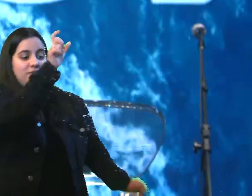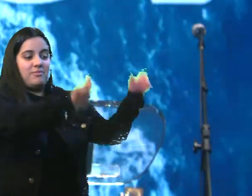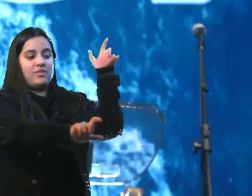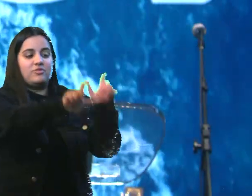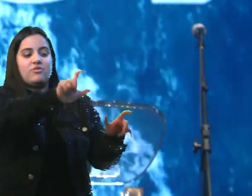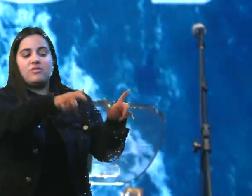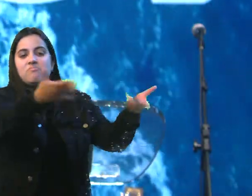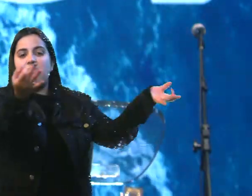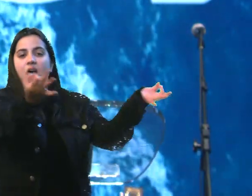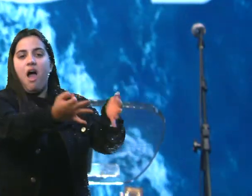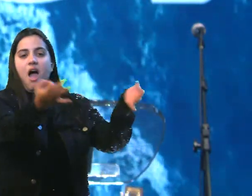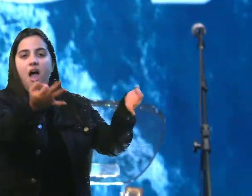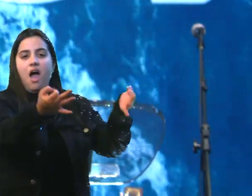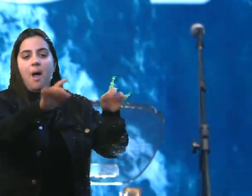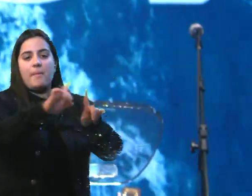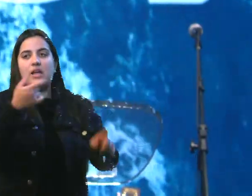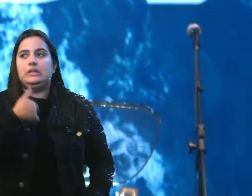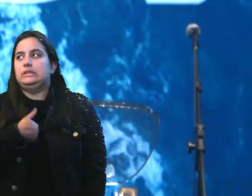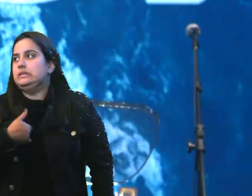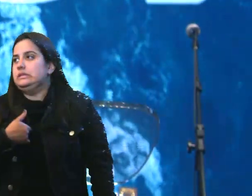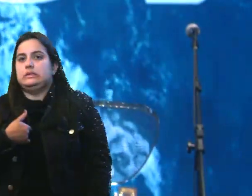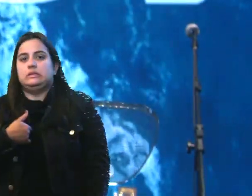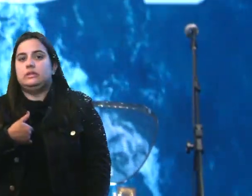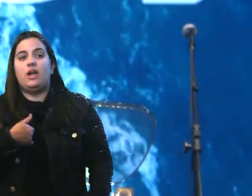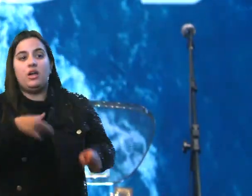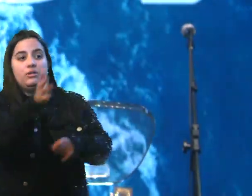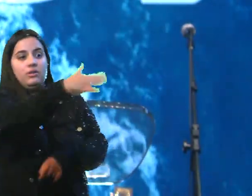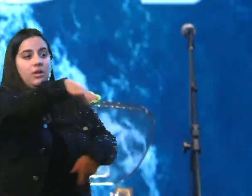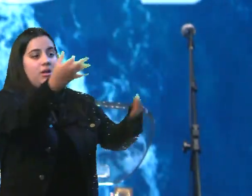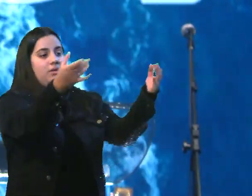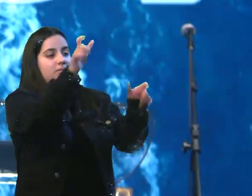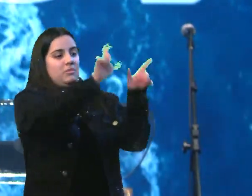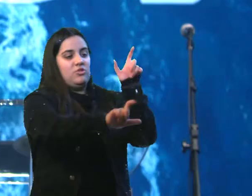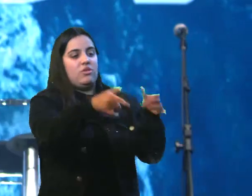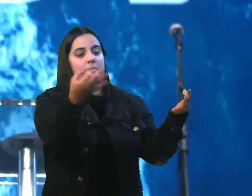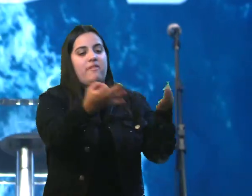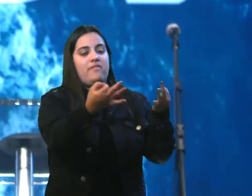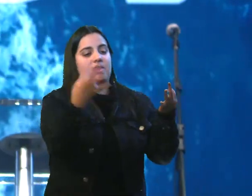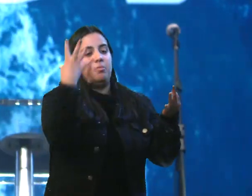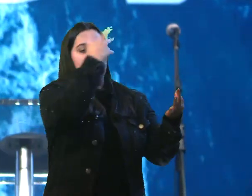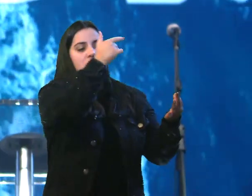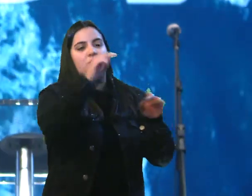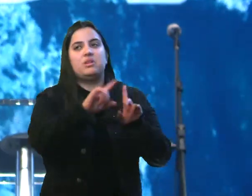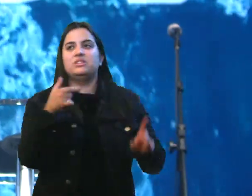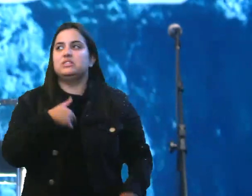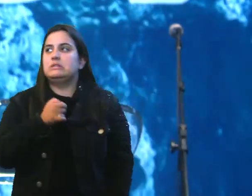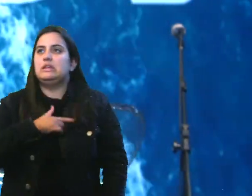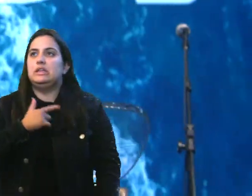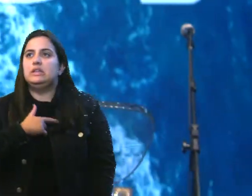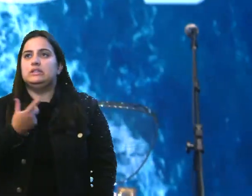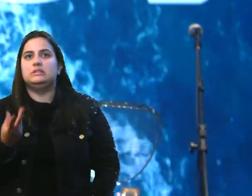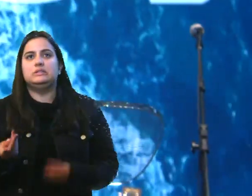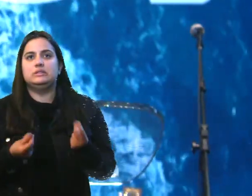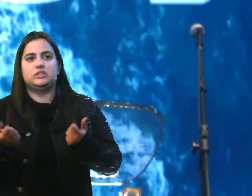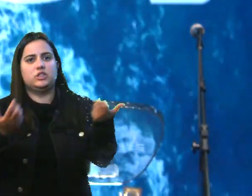você. Todo mundo é perfeito, menos você. Todo mundo é bonito, menos você.